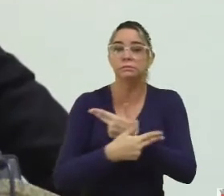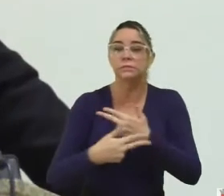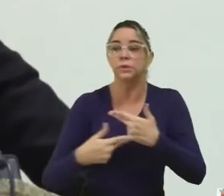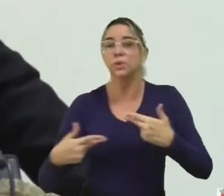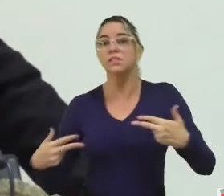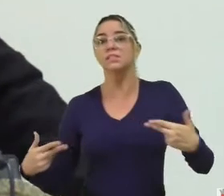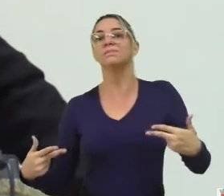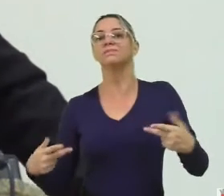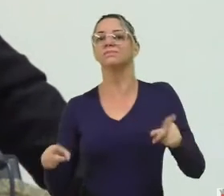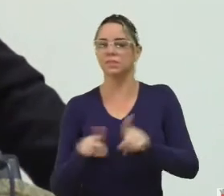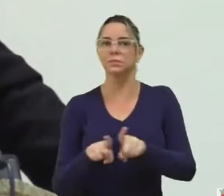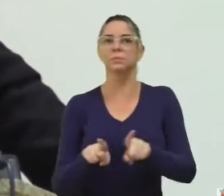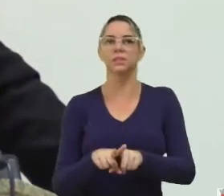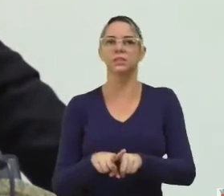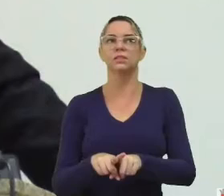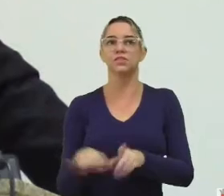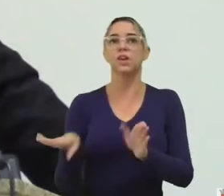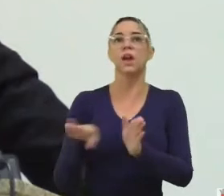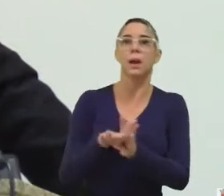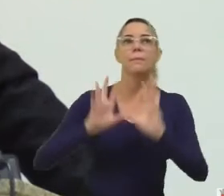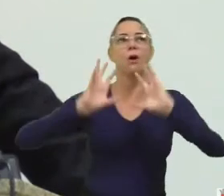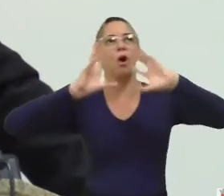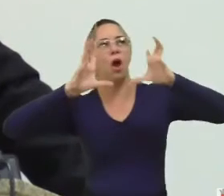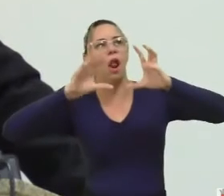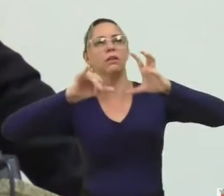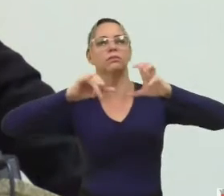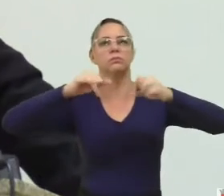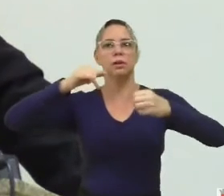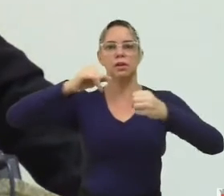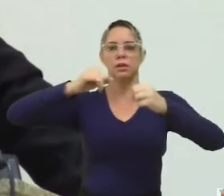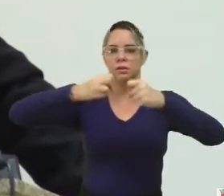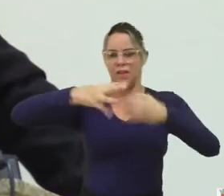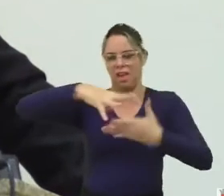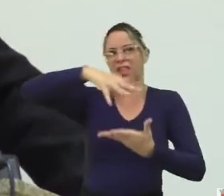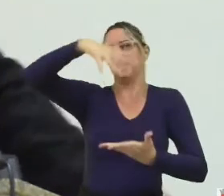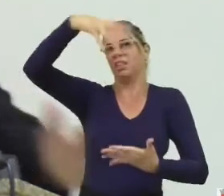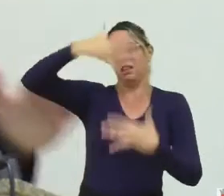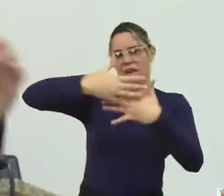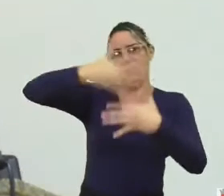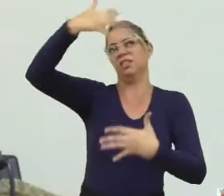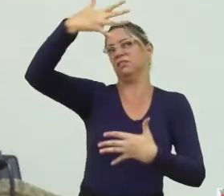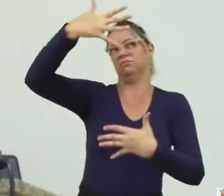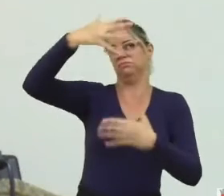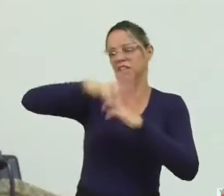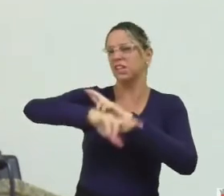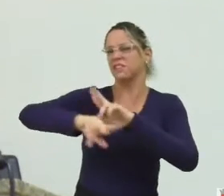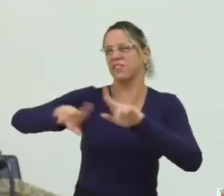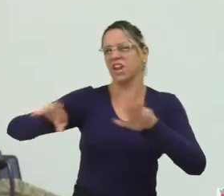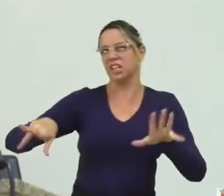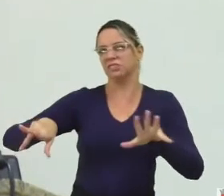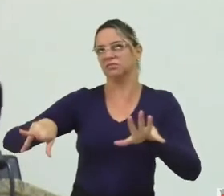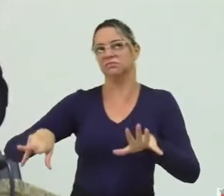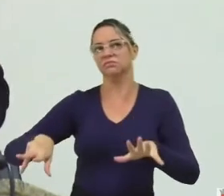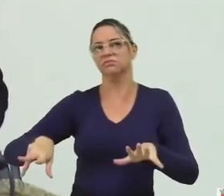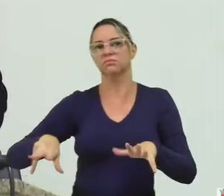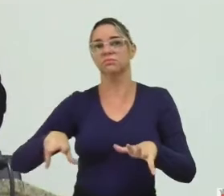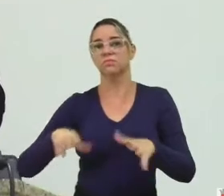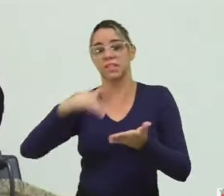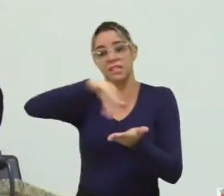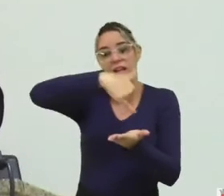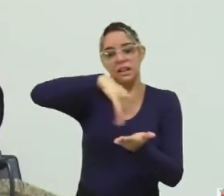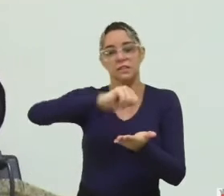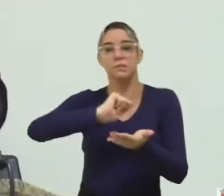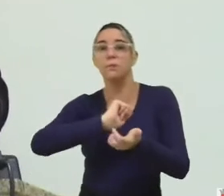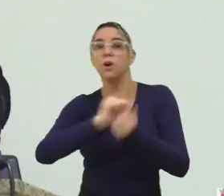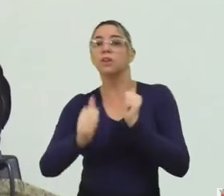para os treinos precisa de bola, rede e tudo mais. Então veio a questão da Secretaria de Esportes